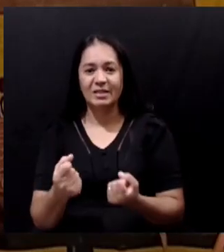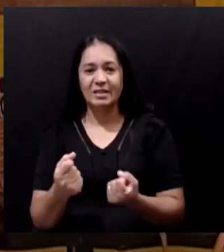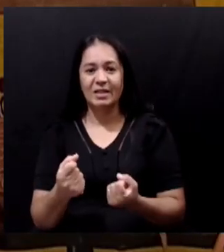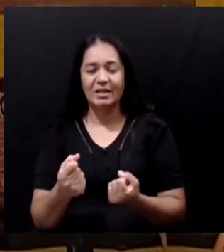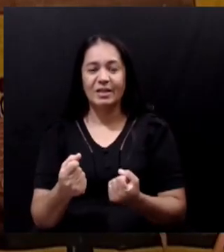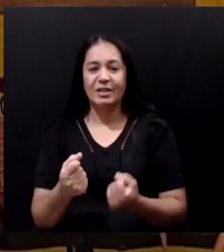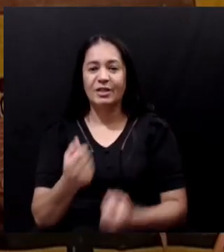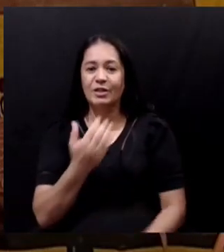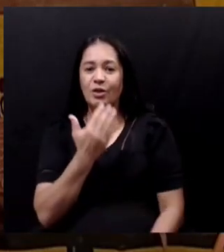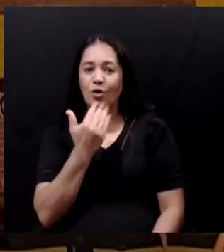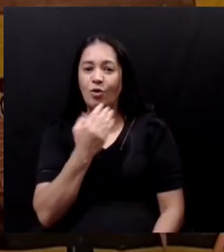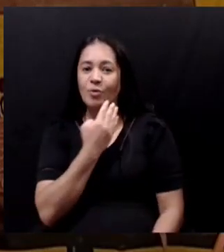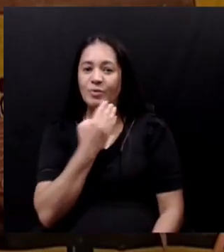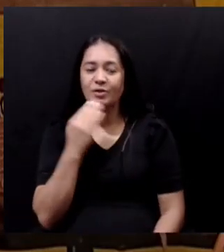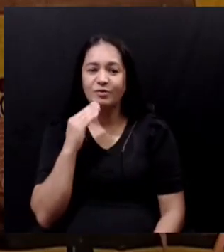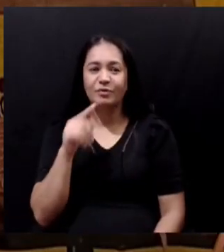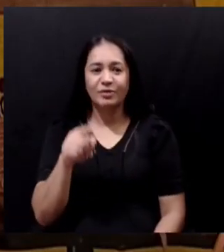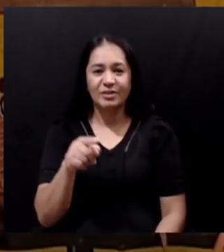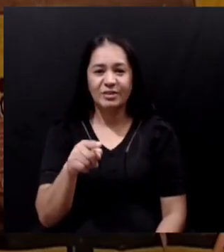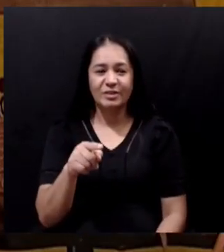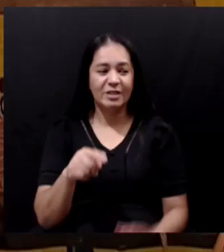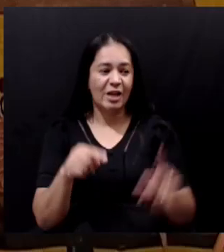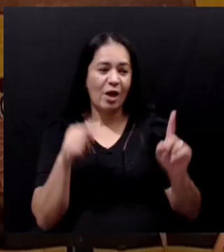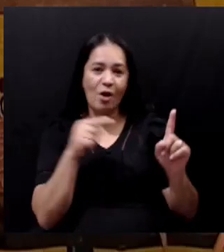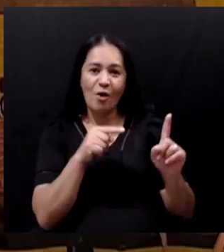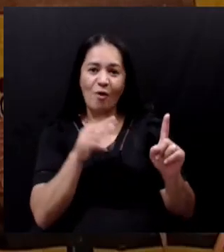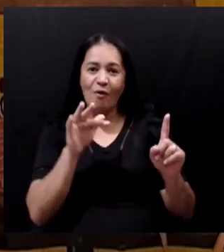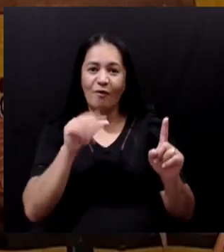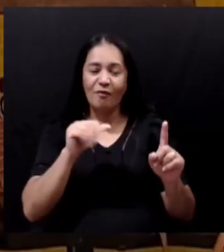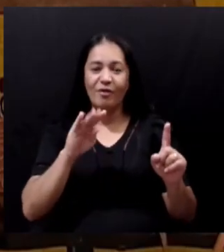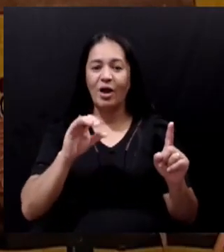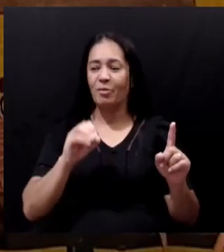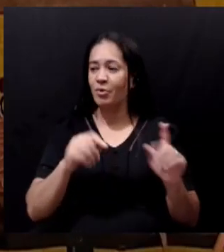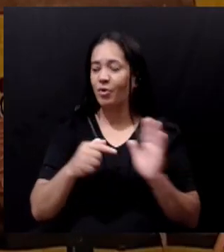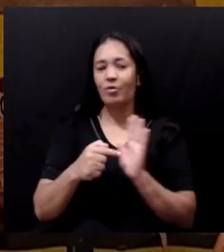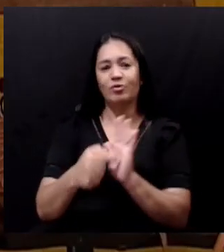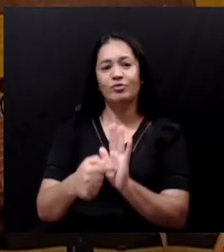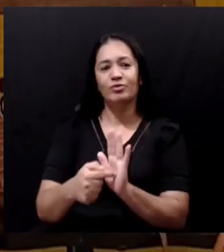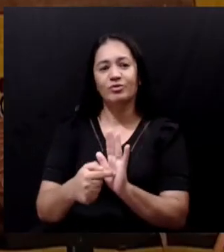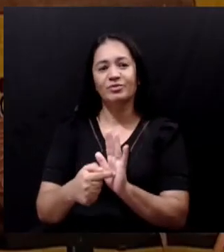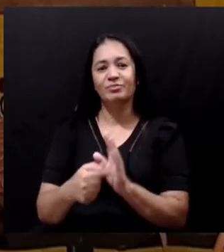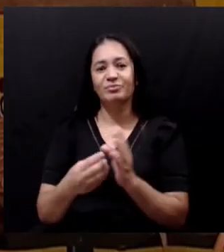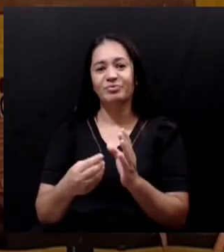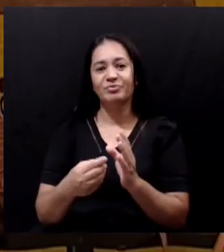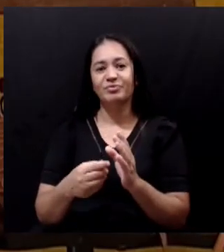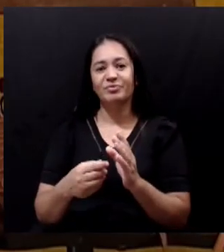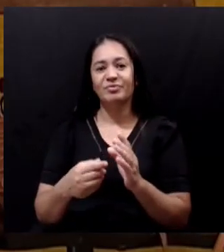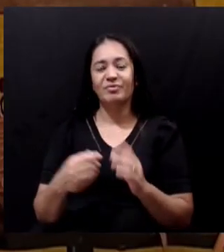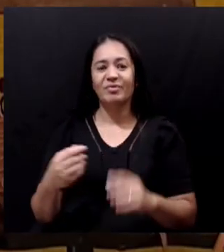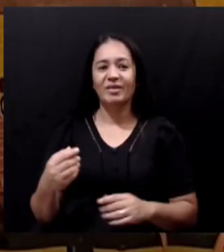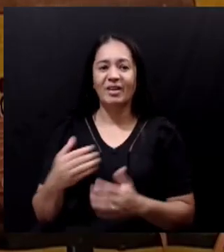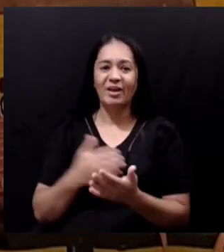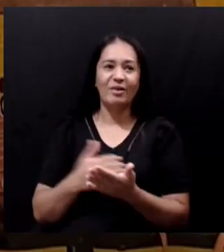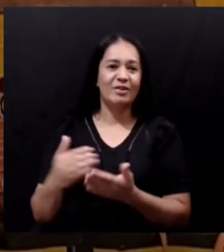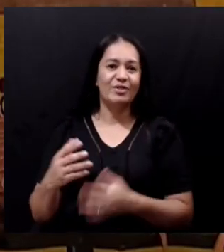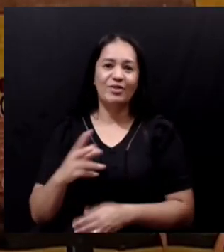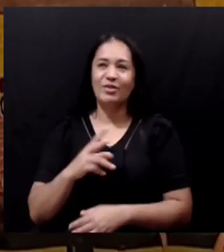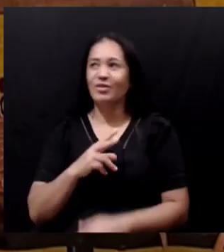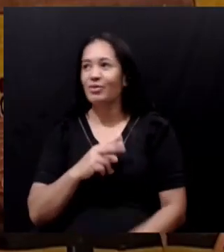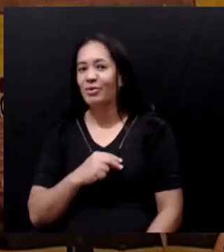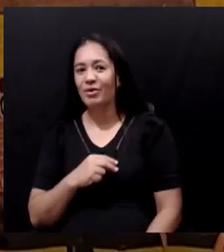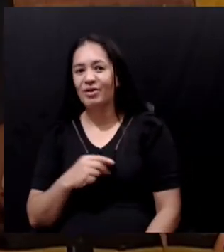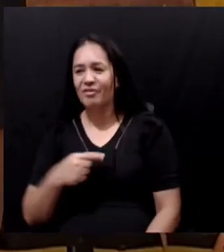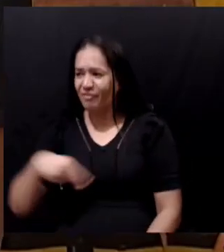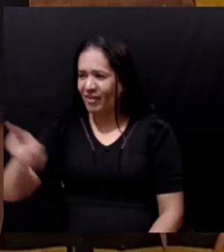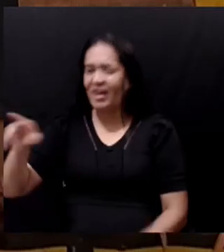inclusive, né, o Fábio falou, olha, o Fábio que é, como se diz, veterano no Comida de Boteco, falou, vai lá no pastel da